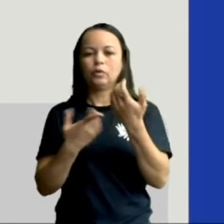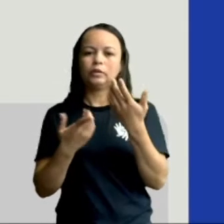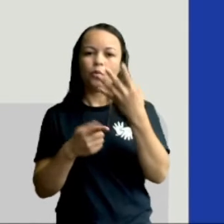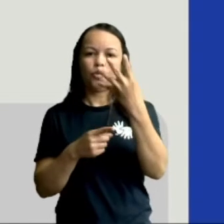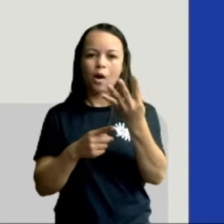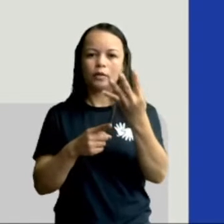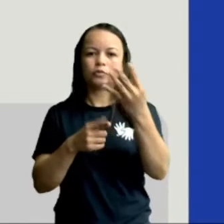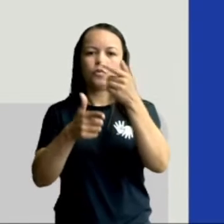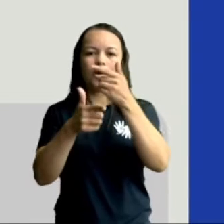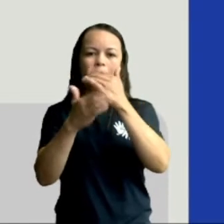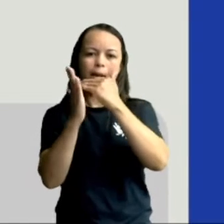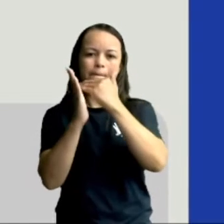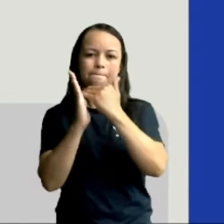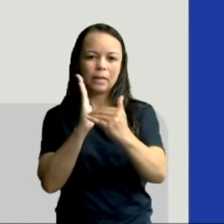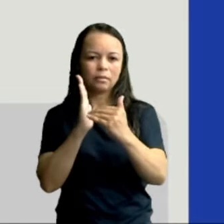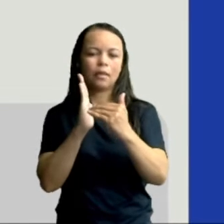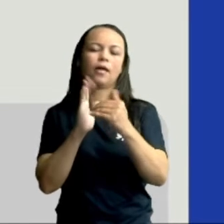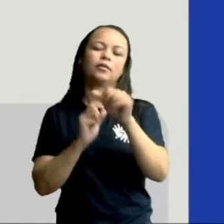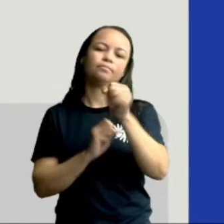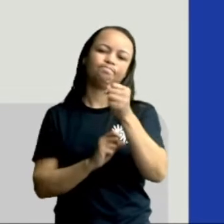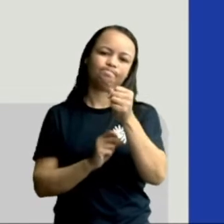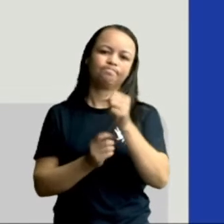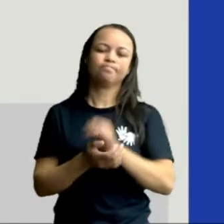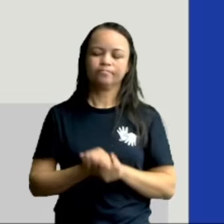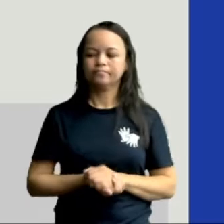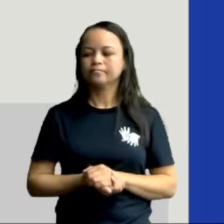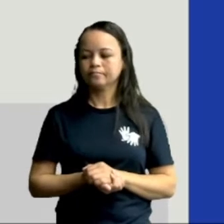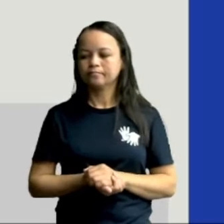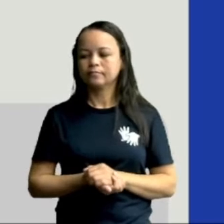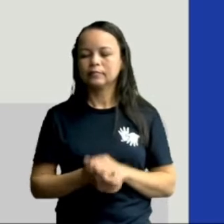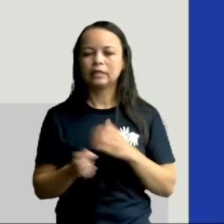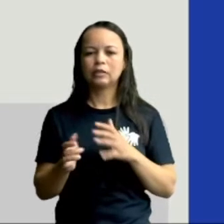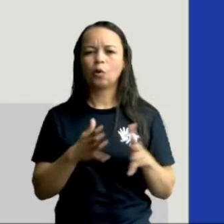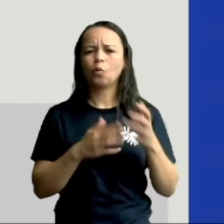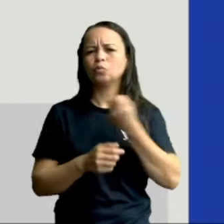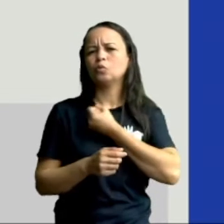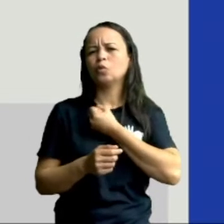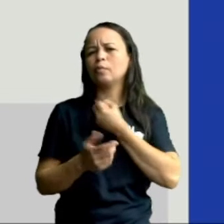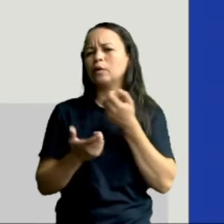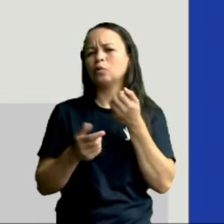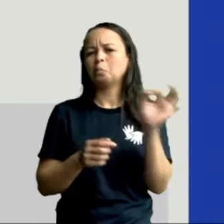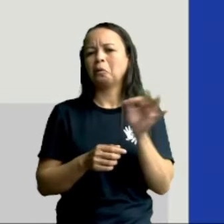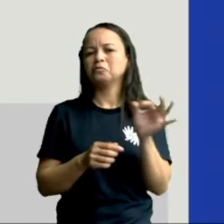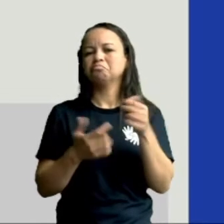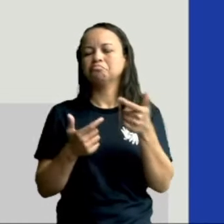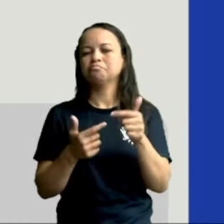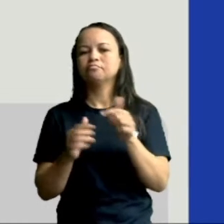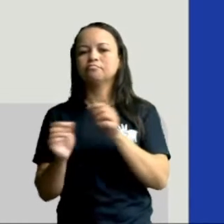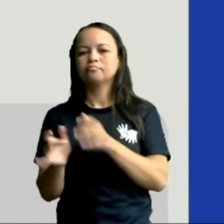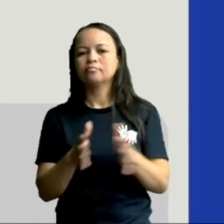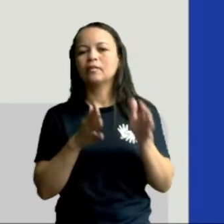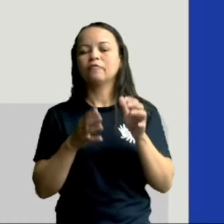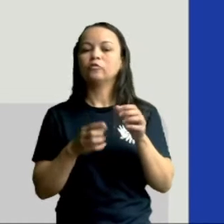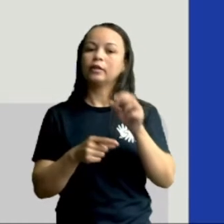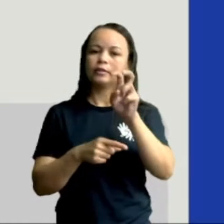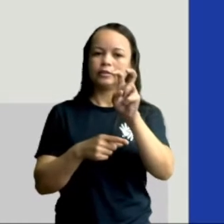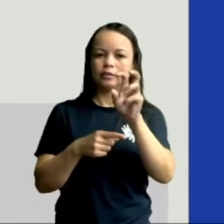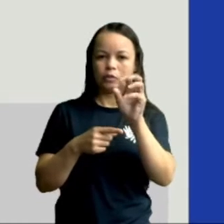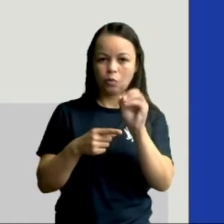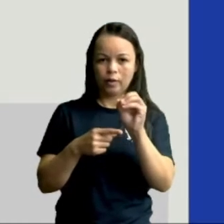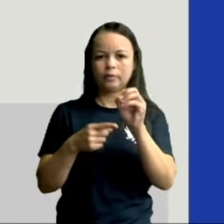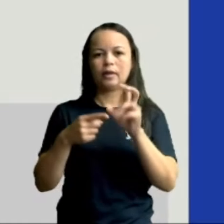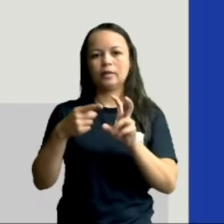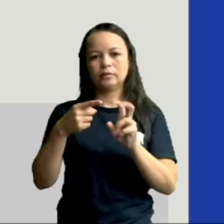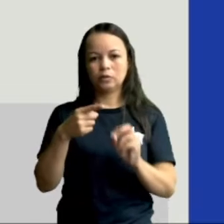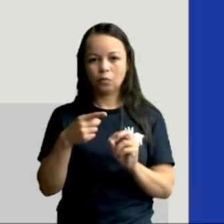Então, vamos supor aqui 100, como número normal, sem ser a porcentagem, dividido por 2. Eu vou ter o quê? 50 e 50.